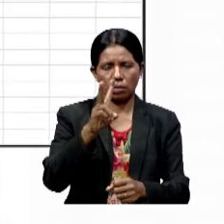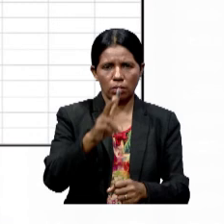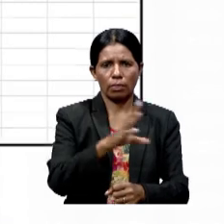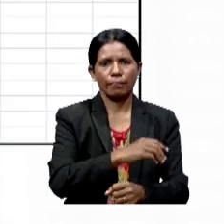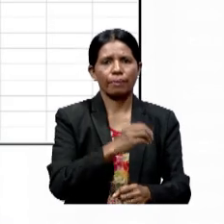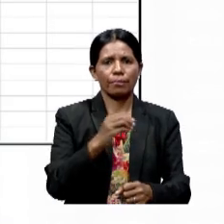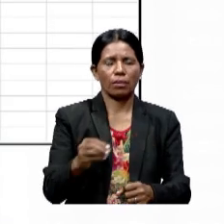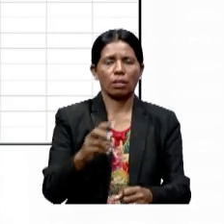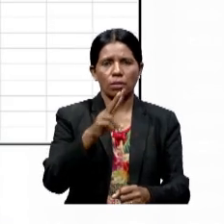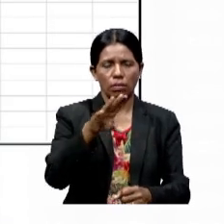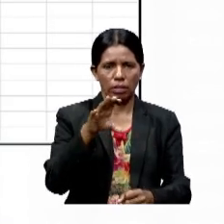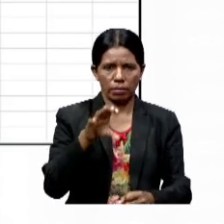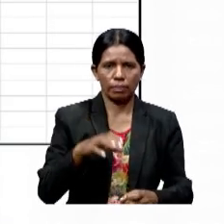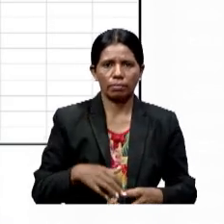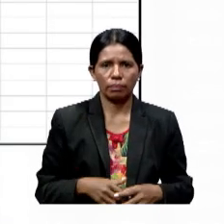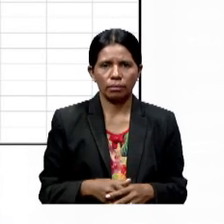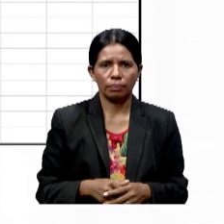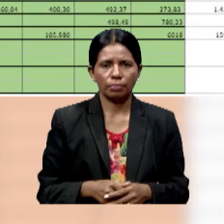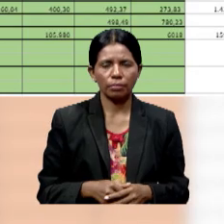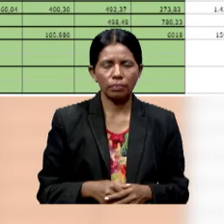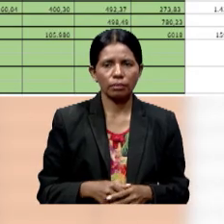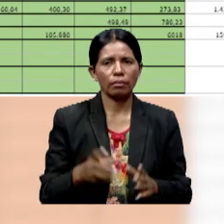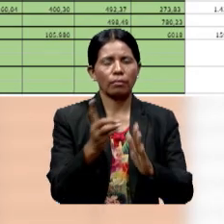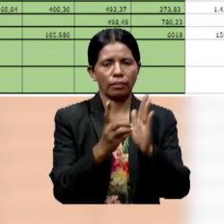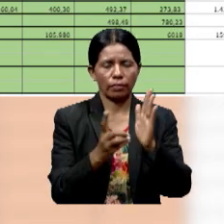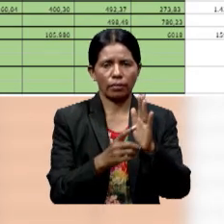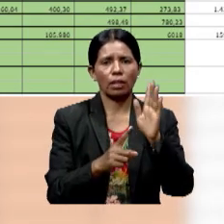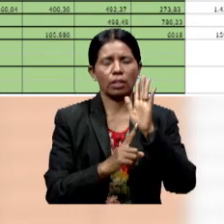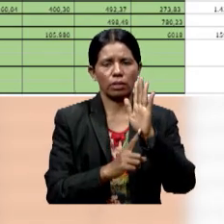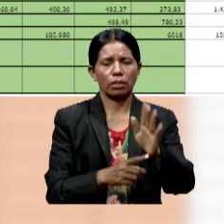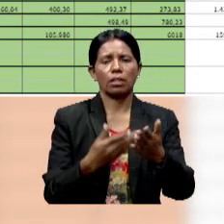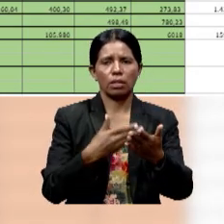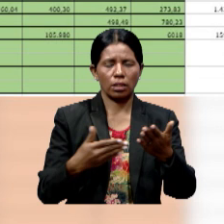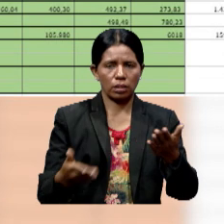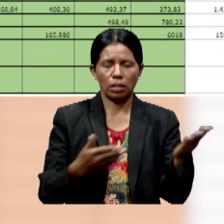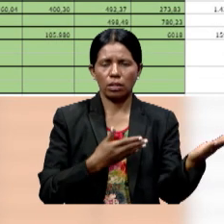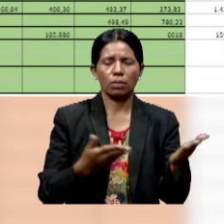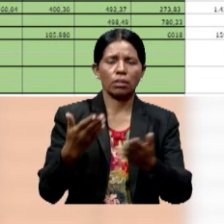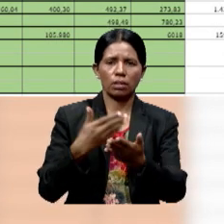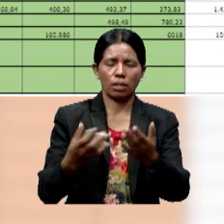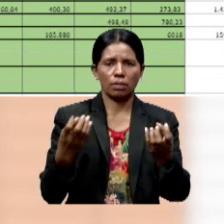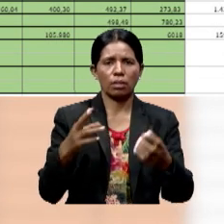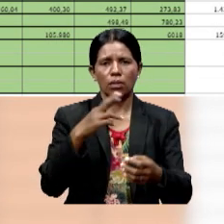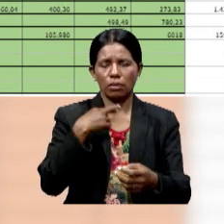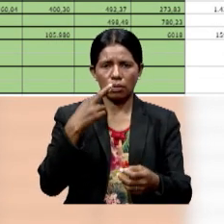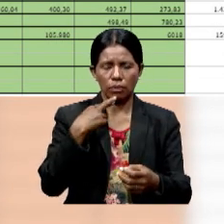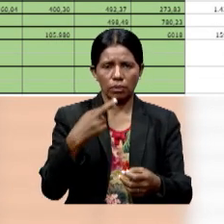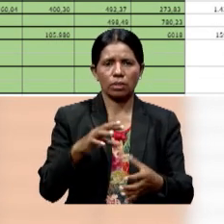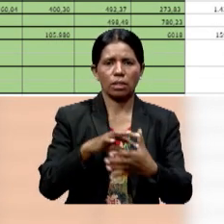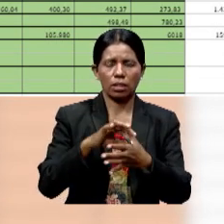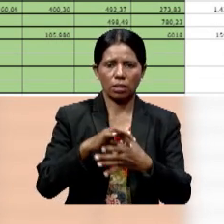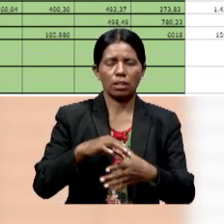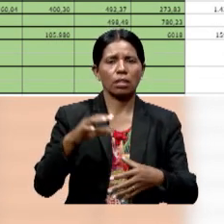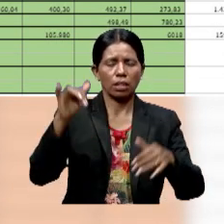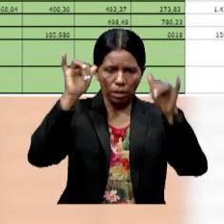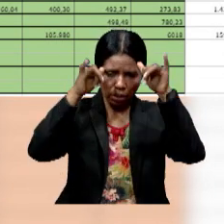tokon atus rua. Dadu satudu sasang nabi importa barak liu hanesan fos nang fahi nang